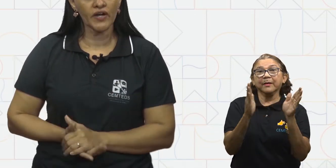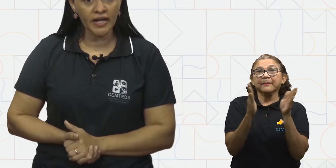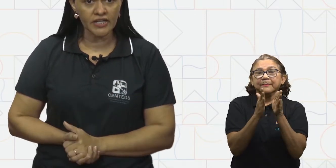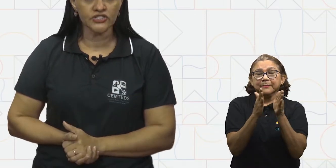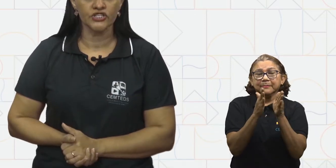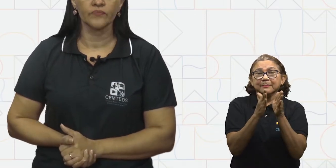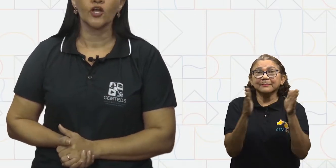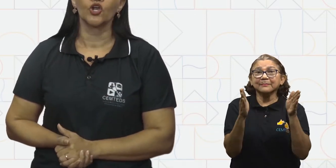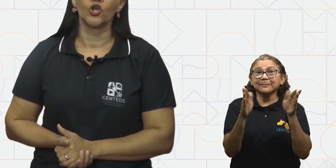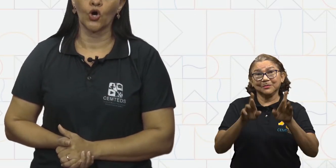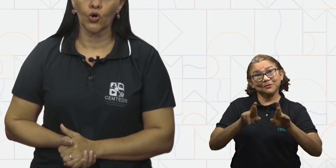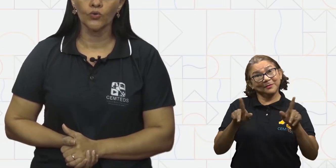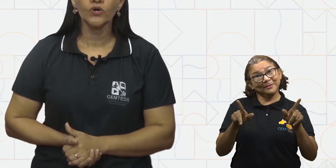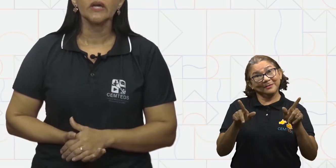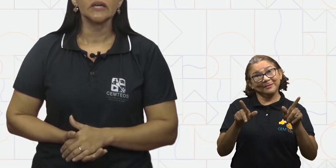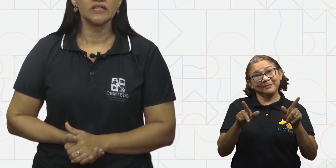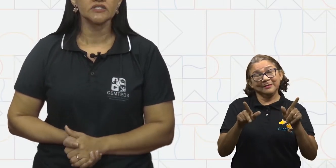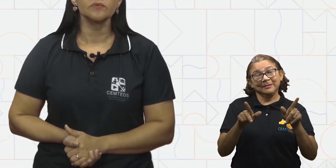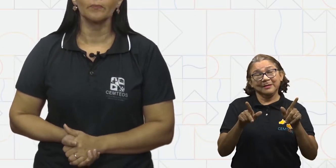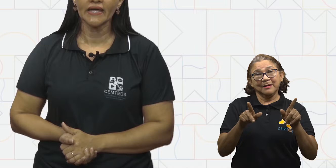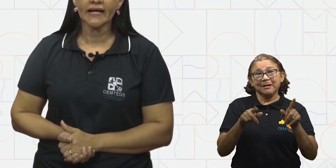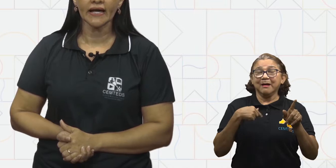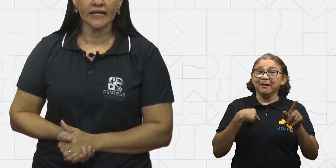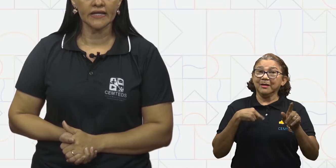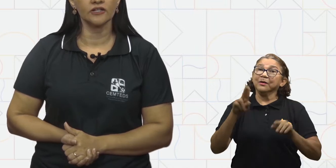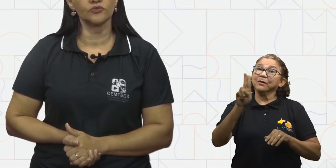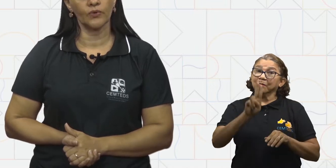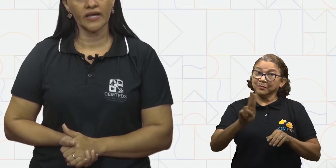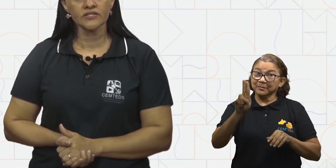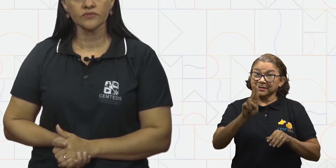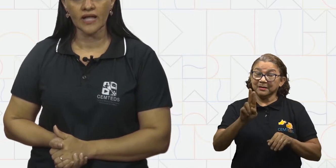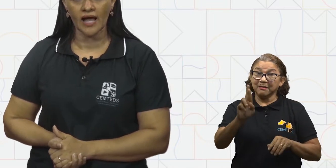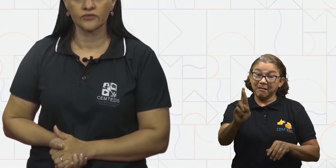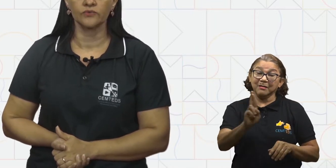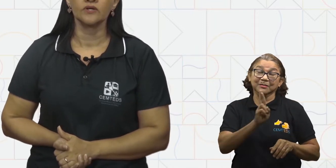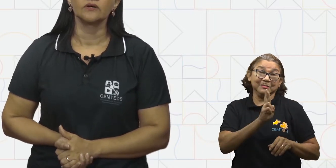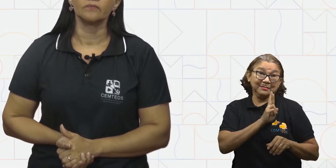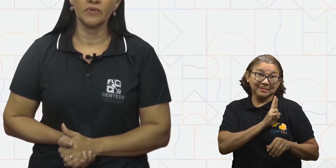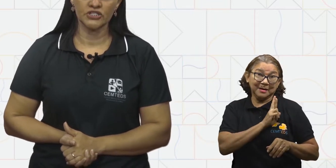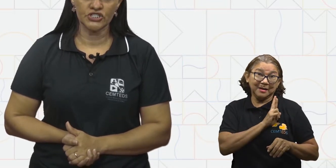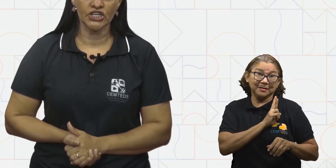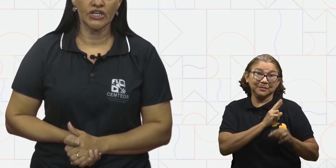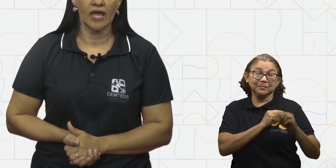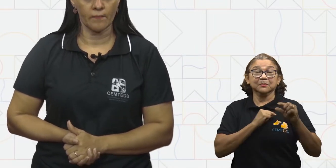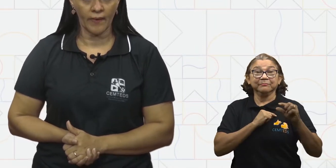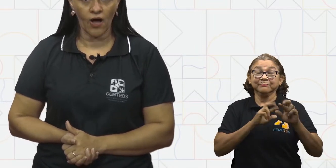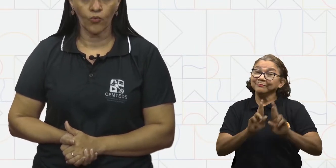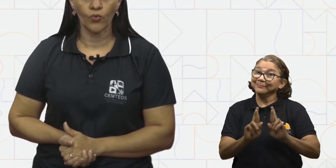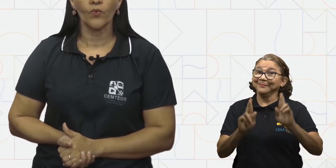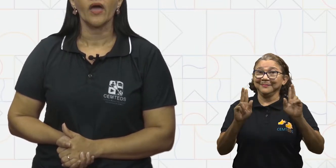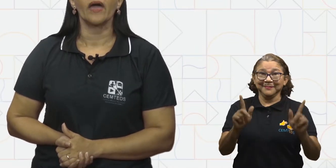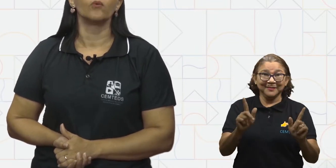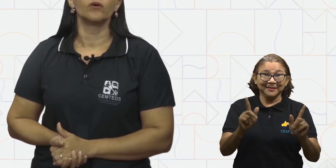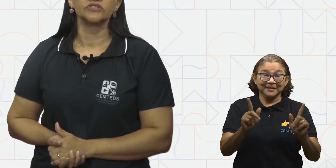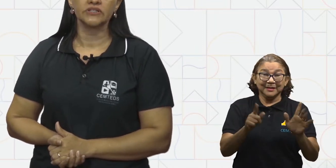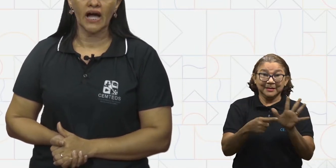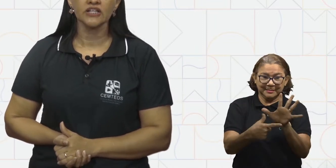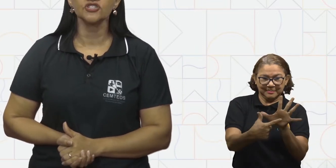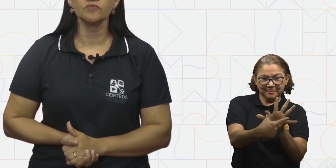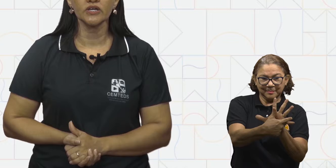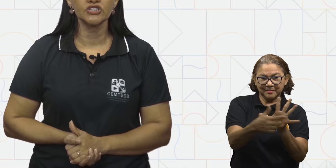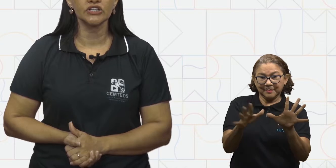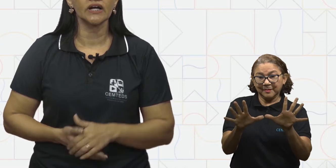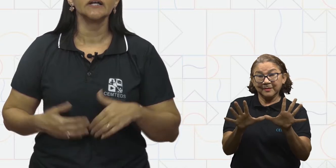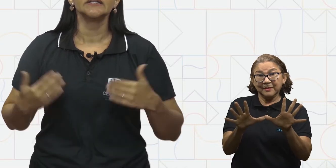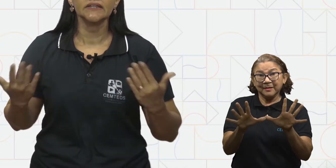tamanho diferente. Logo, isso implicaria no resultado. Medir em palmo é uma